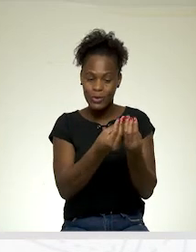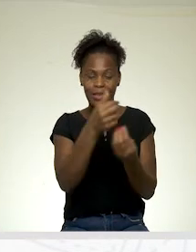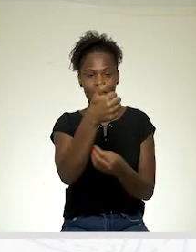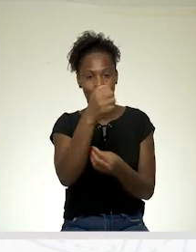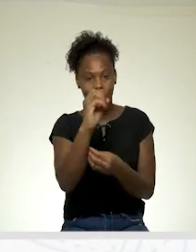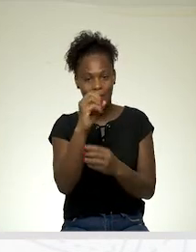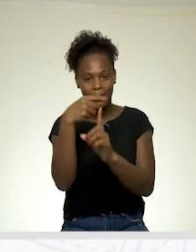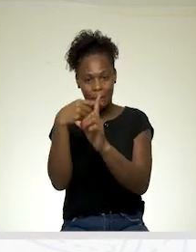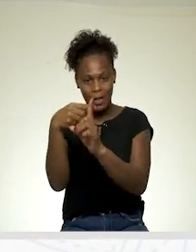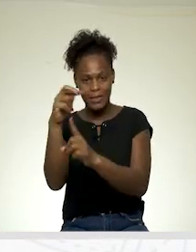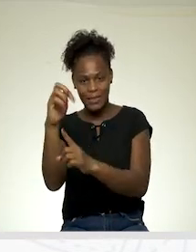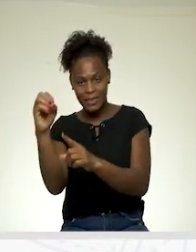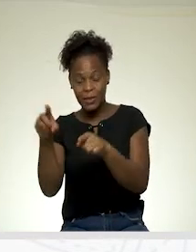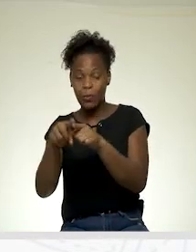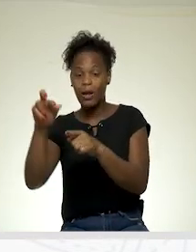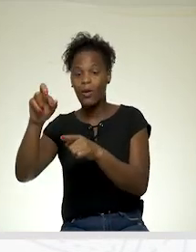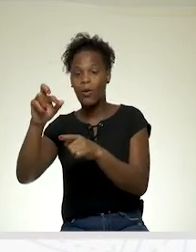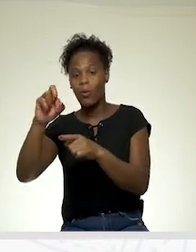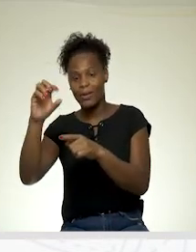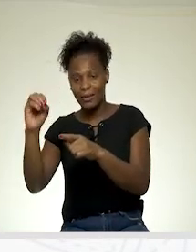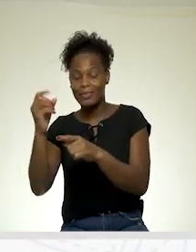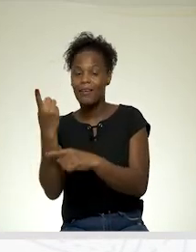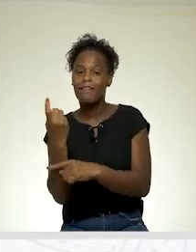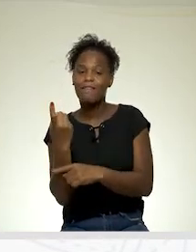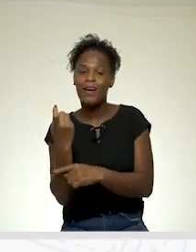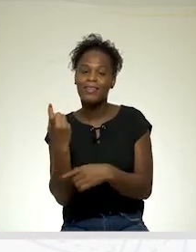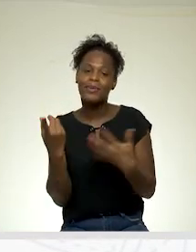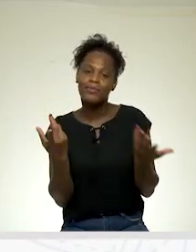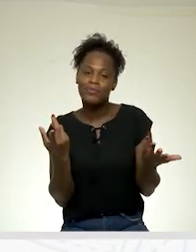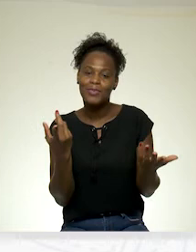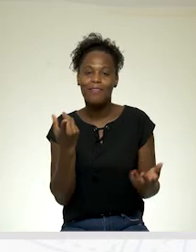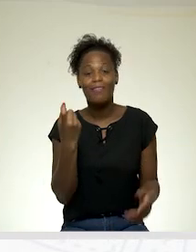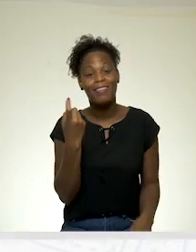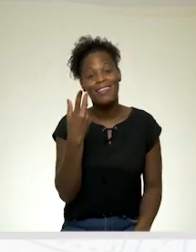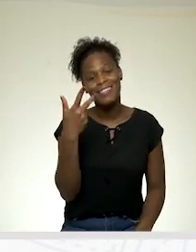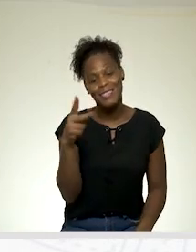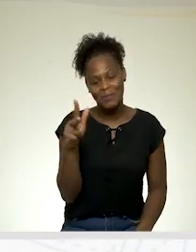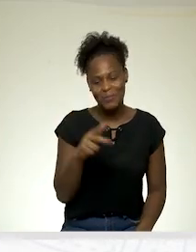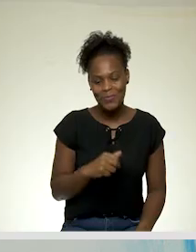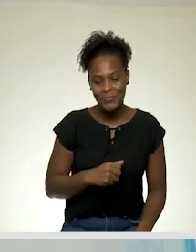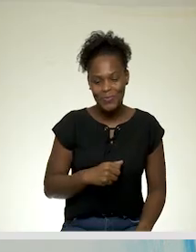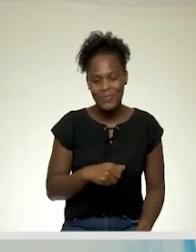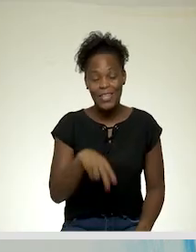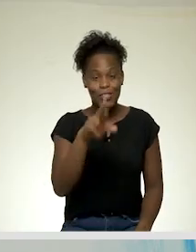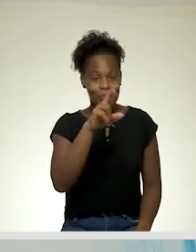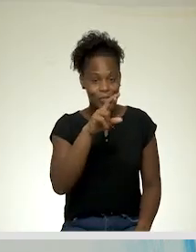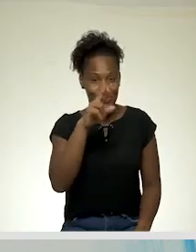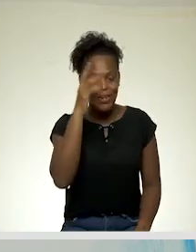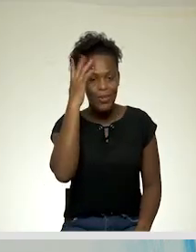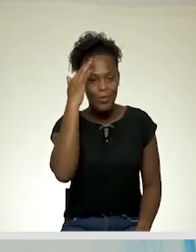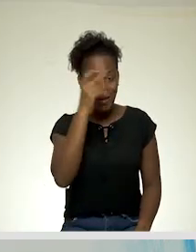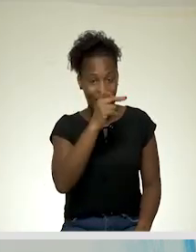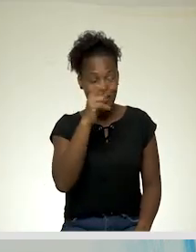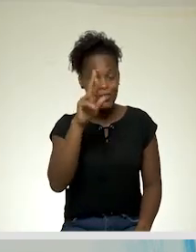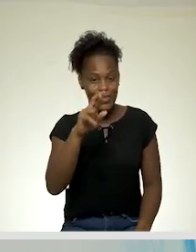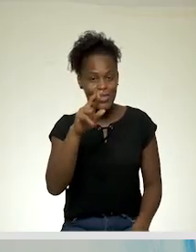50 mais 30, 80. Então, falta 100. Então, o ângulo X aqui na linha